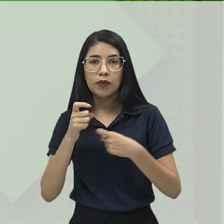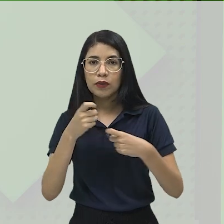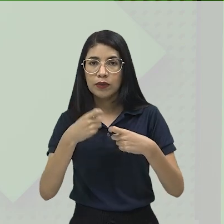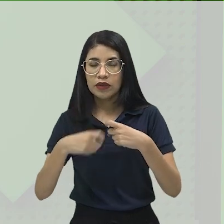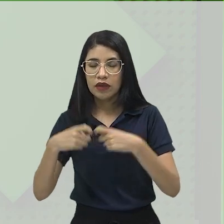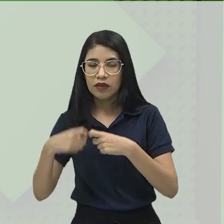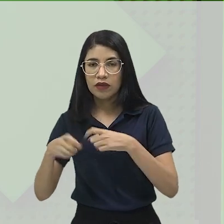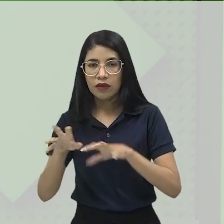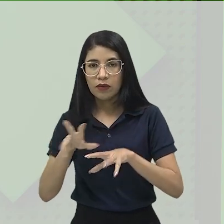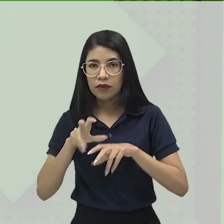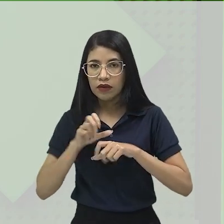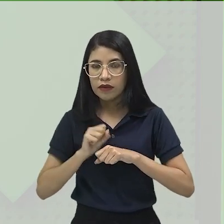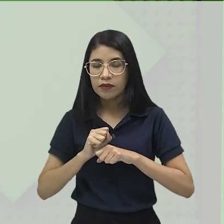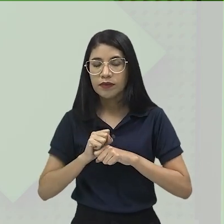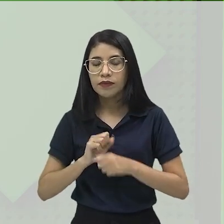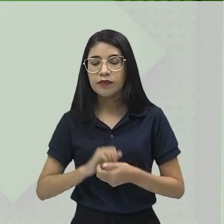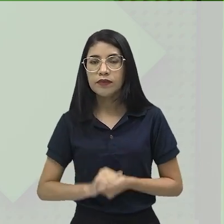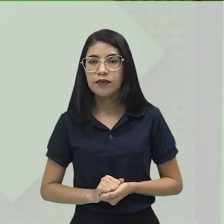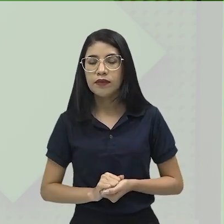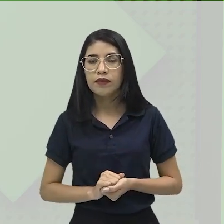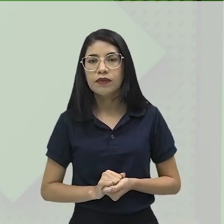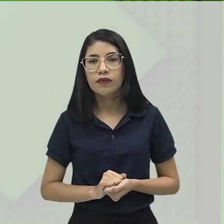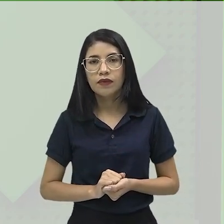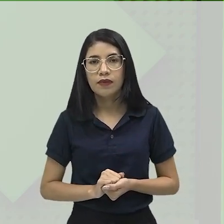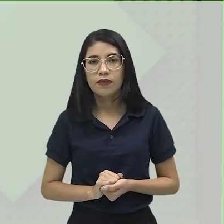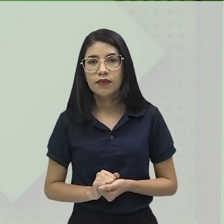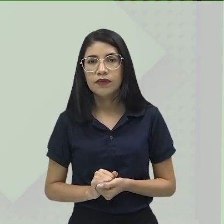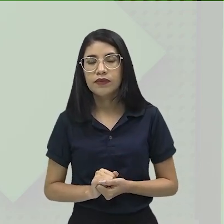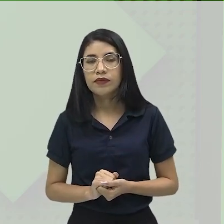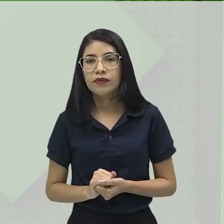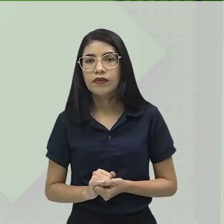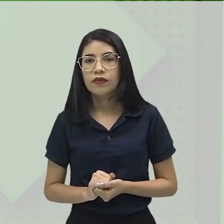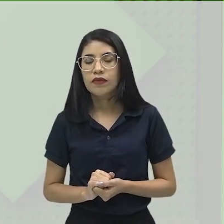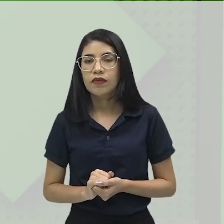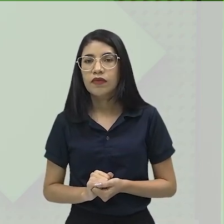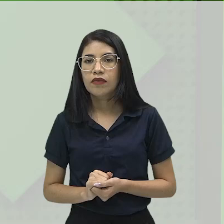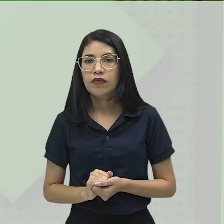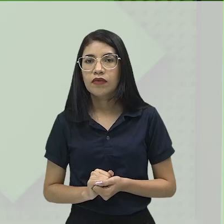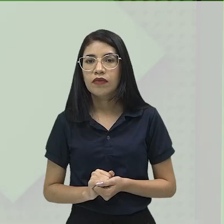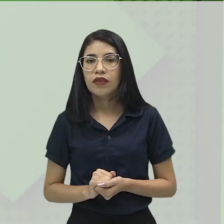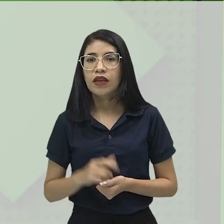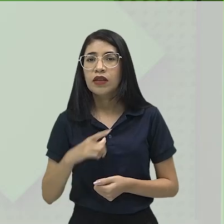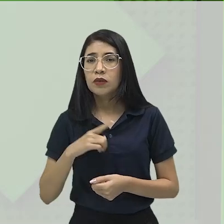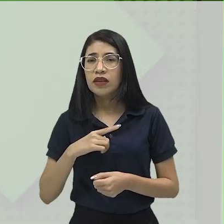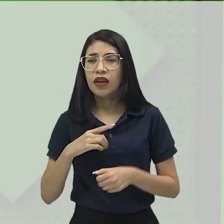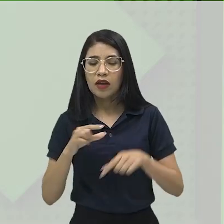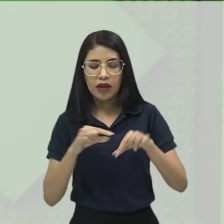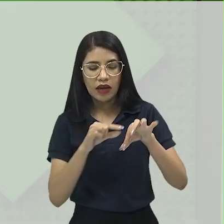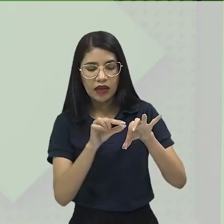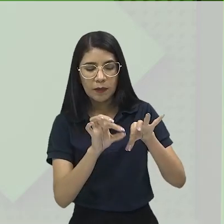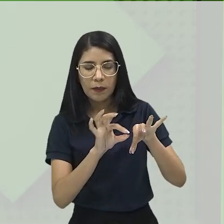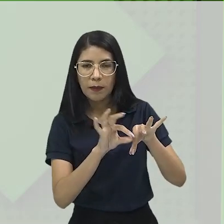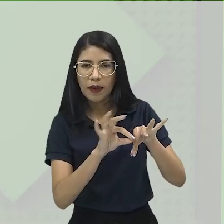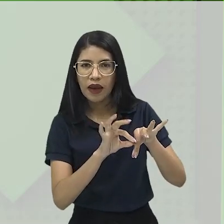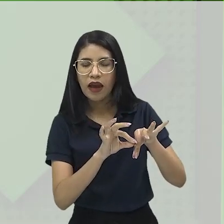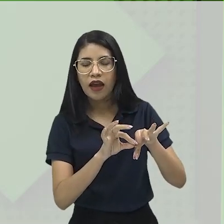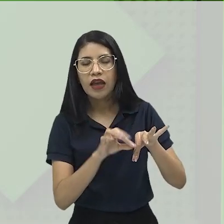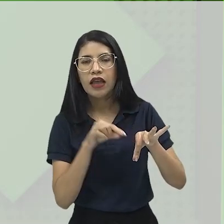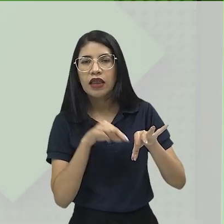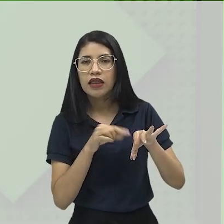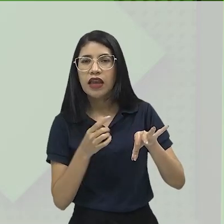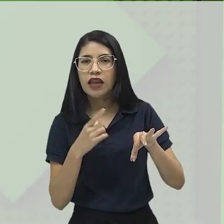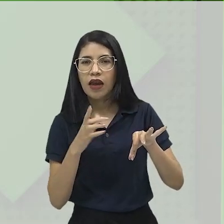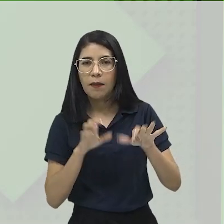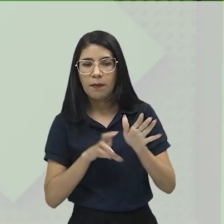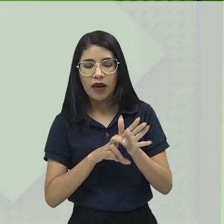com outra pessoa infectada por essa bactéria, a partir do momento que houve uma lesão, a bactéria entrou ali, né, através